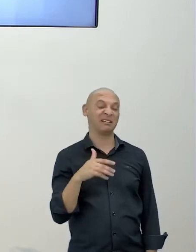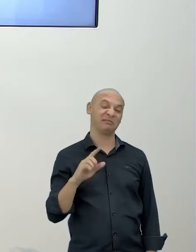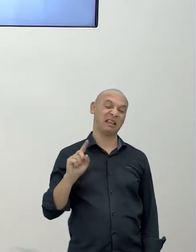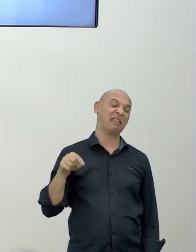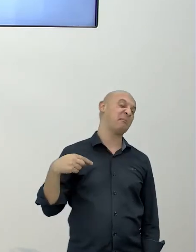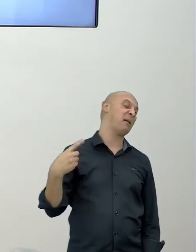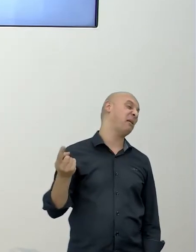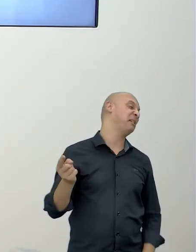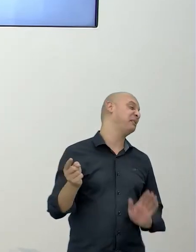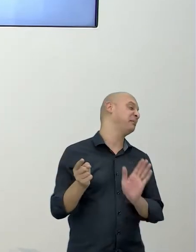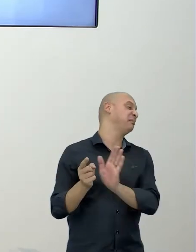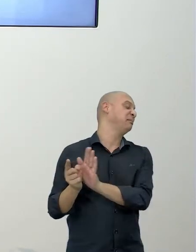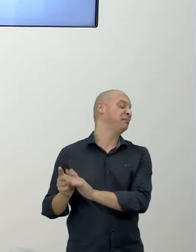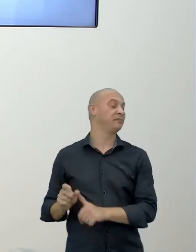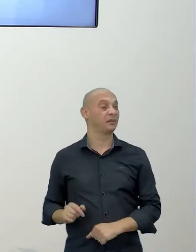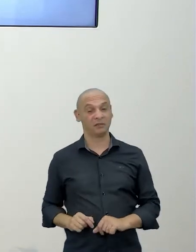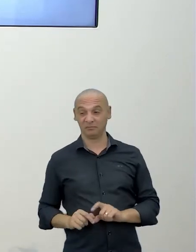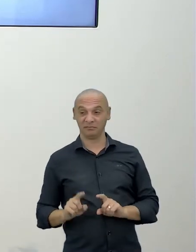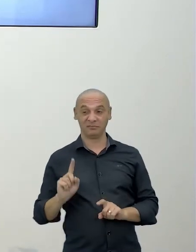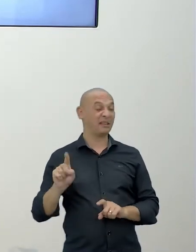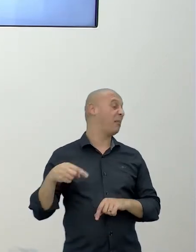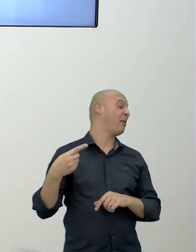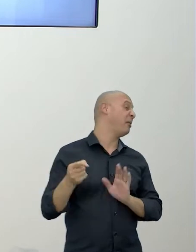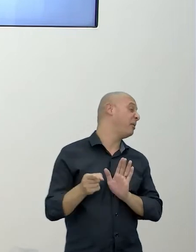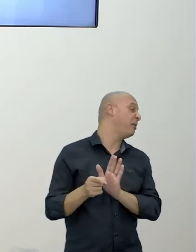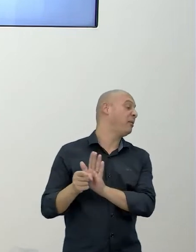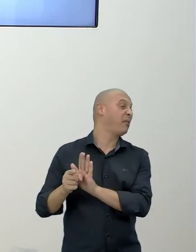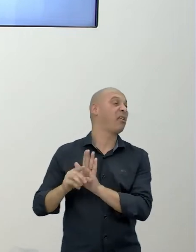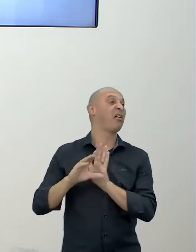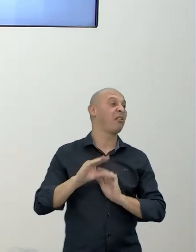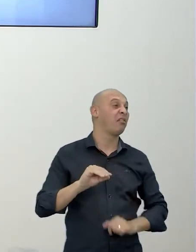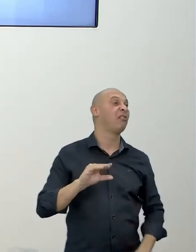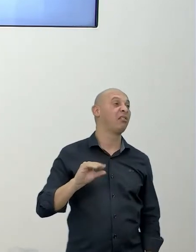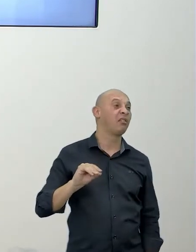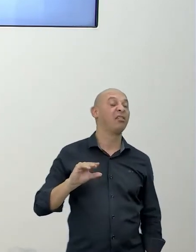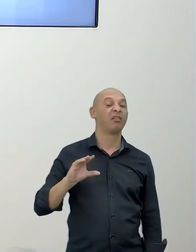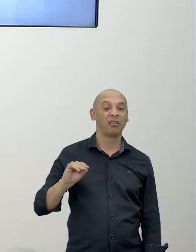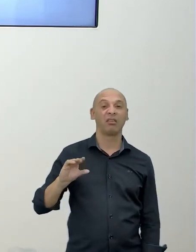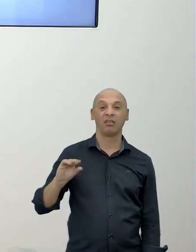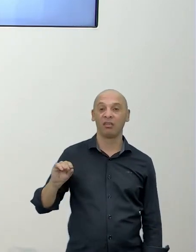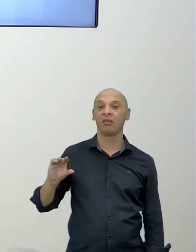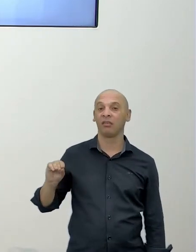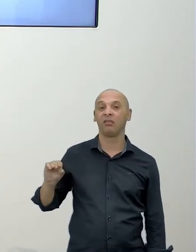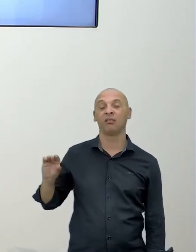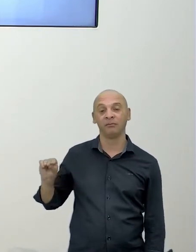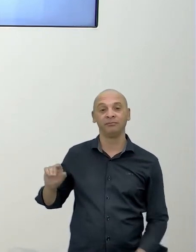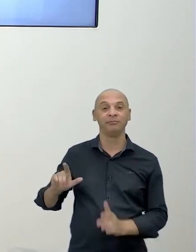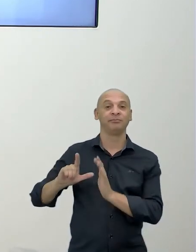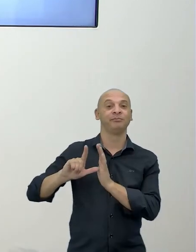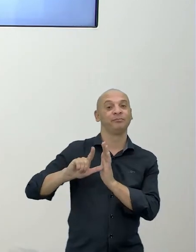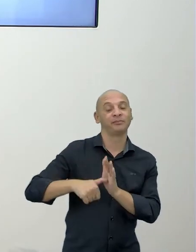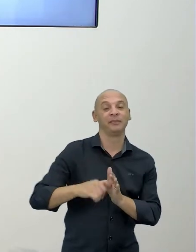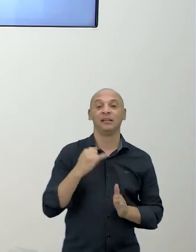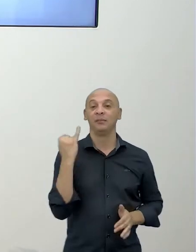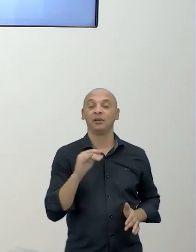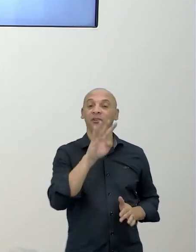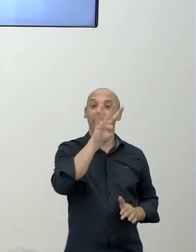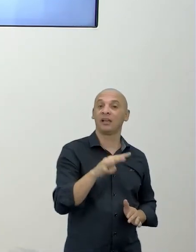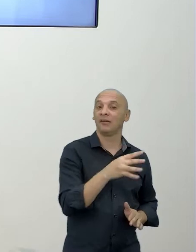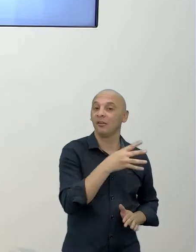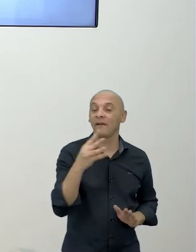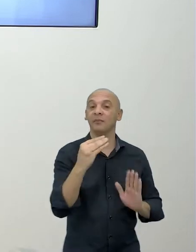assim, tal dia. A gente vai empurrar, depois eu vou fazer outra coisa agora, depois eu